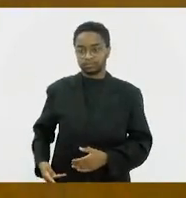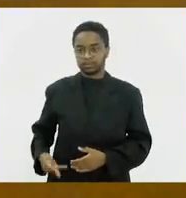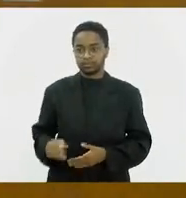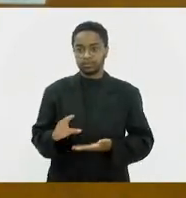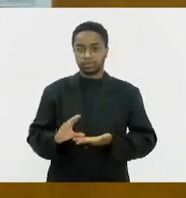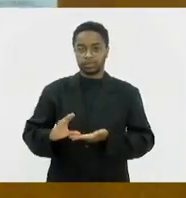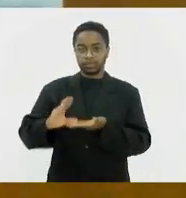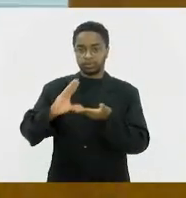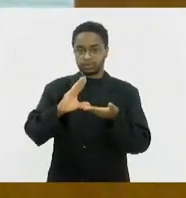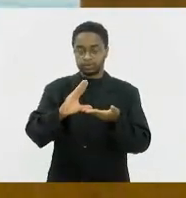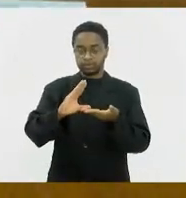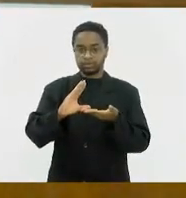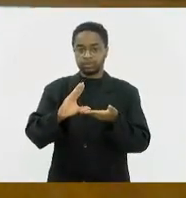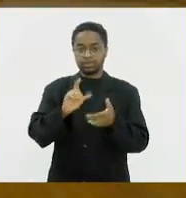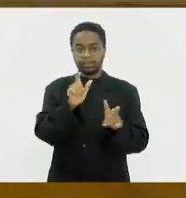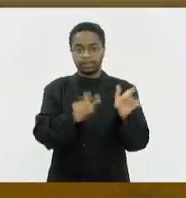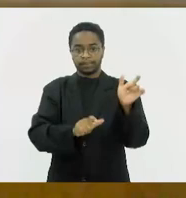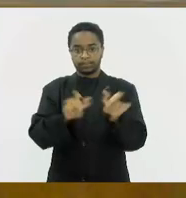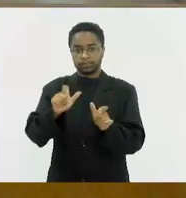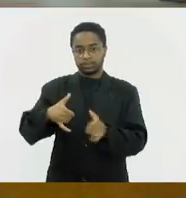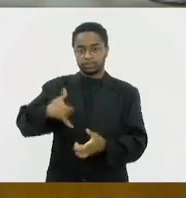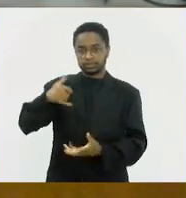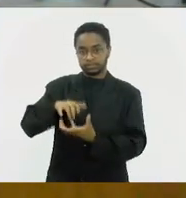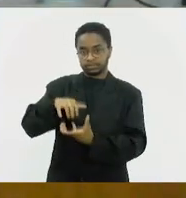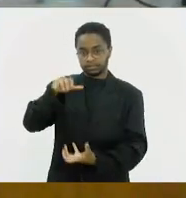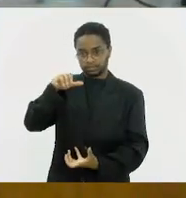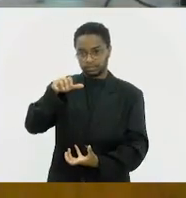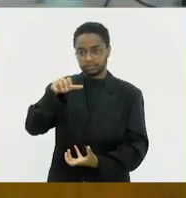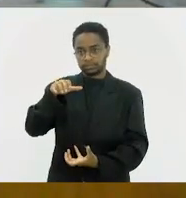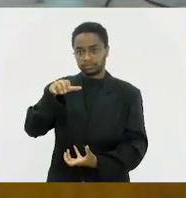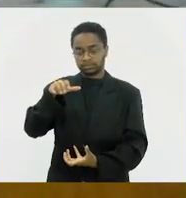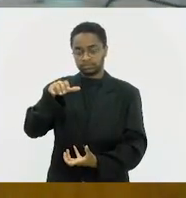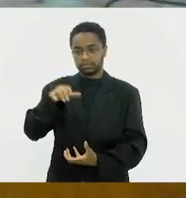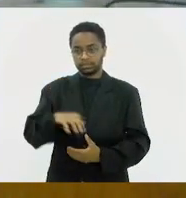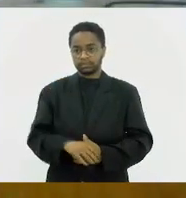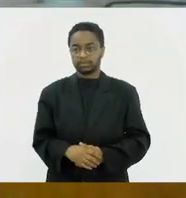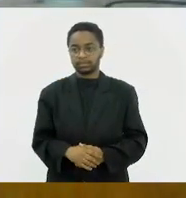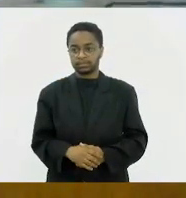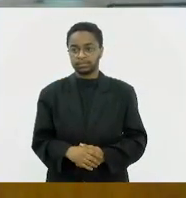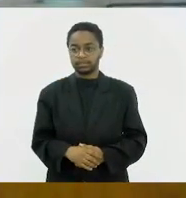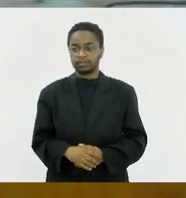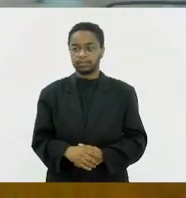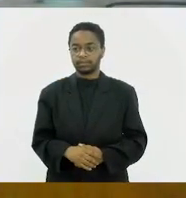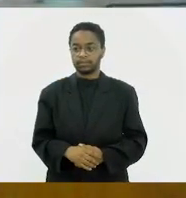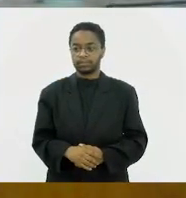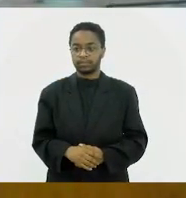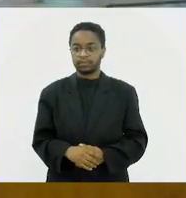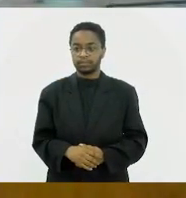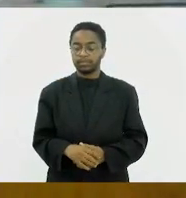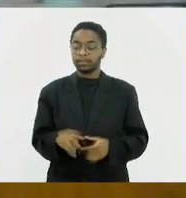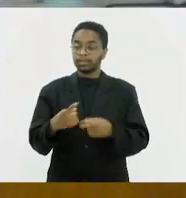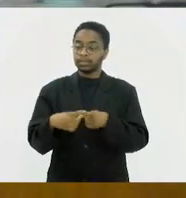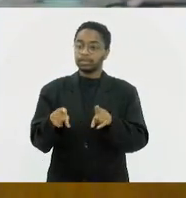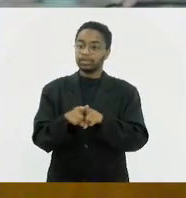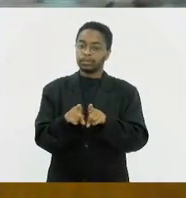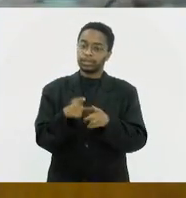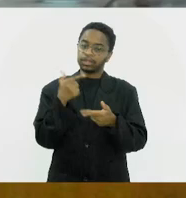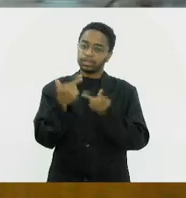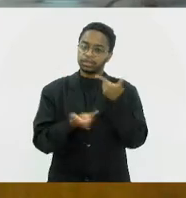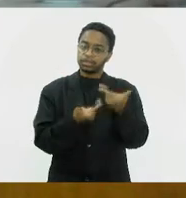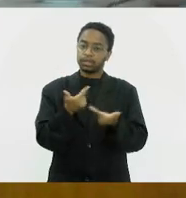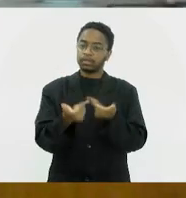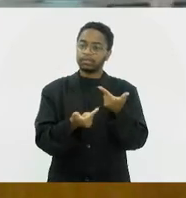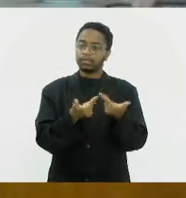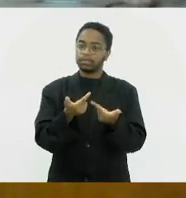Conselho da Pessoa Idosa, meu amigo Vida, que também está fazendo um trabalho